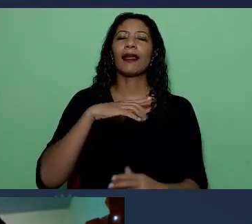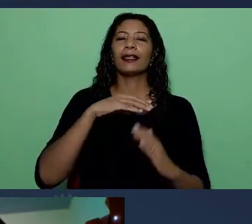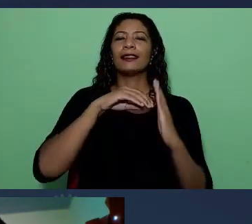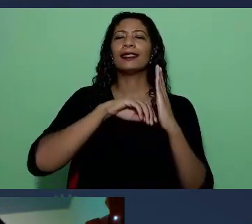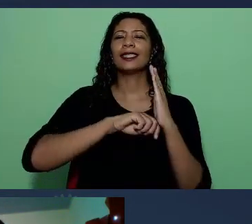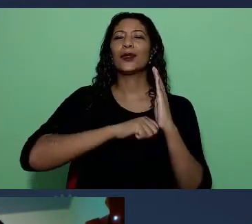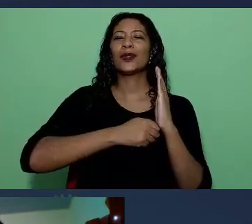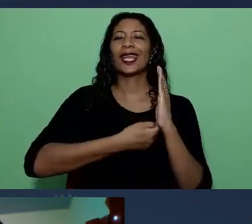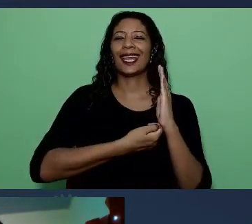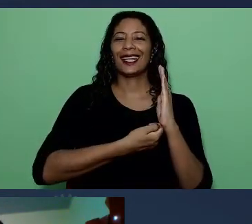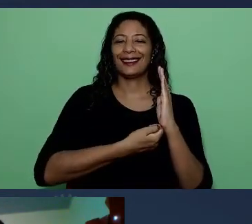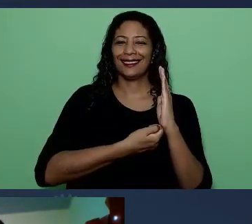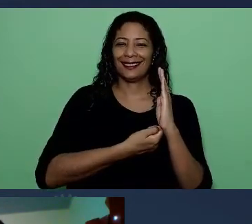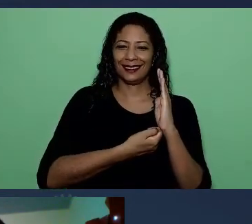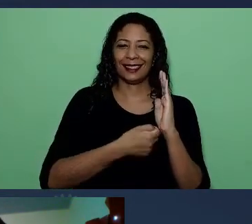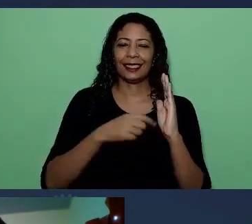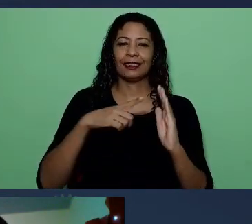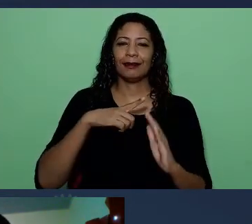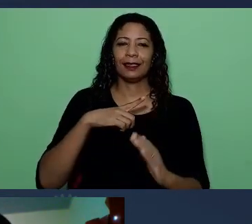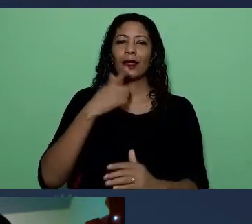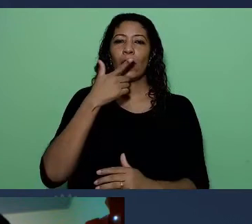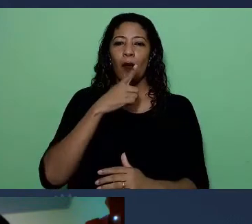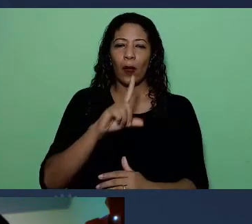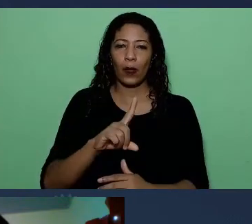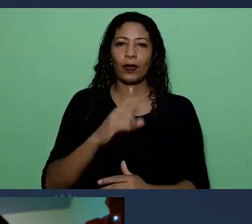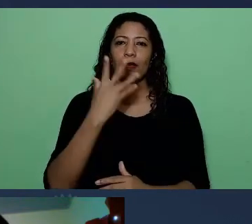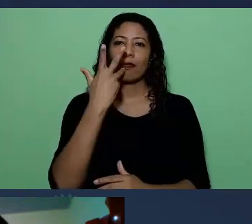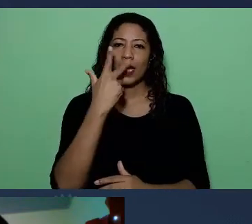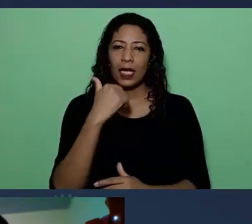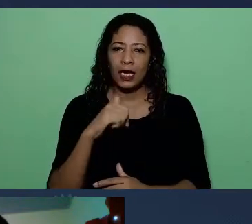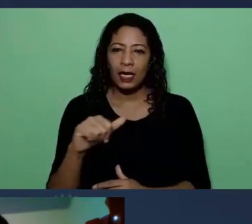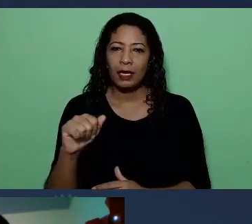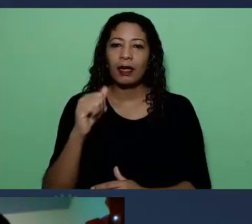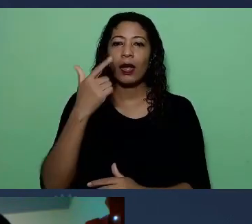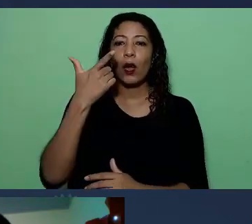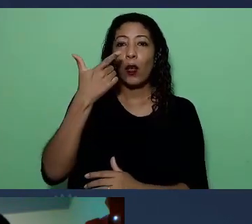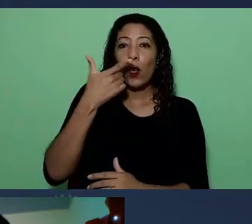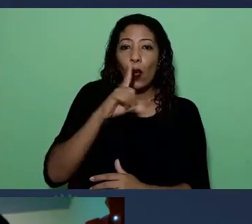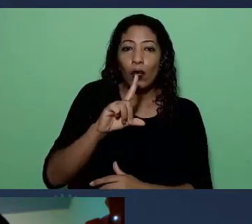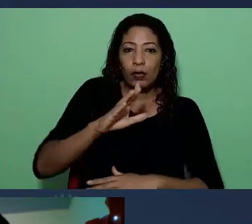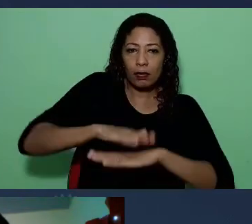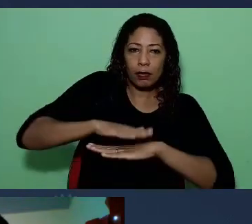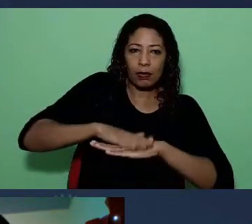fazer que uma criança se torne independente no processo de controle da sua própria asma?